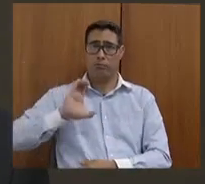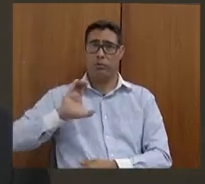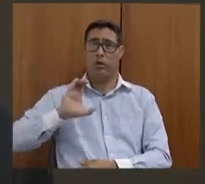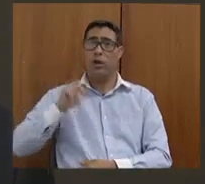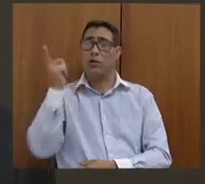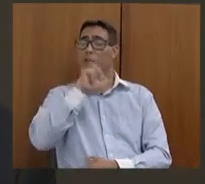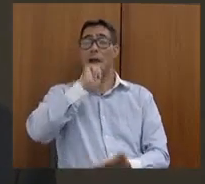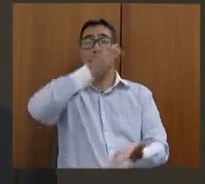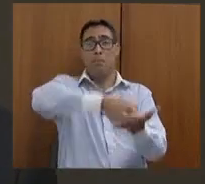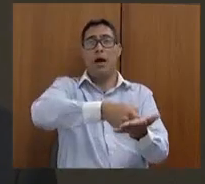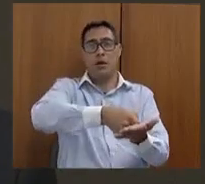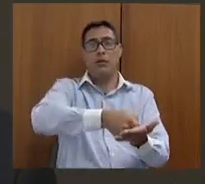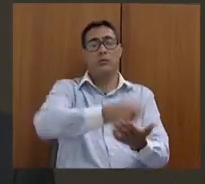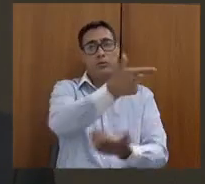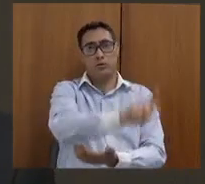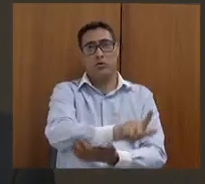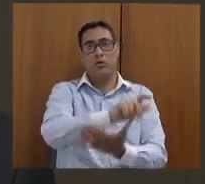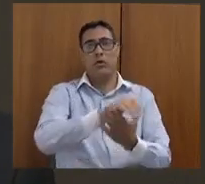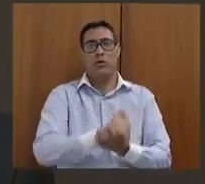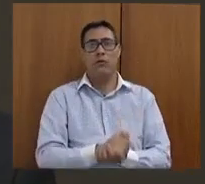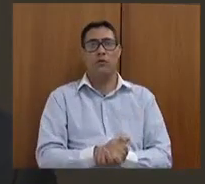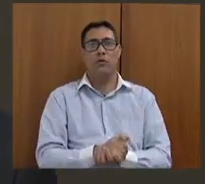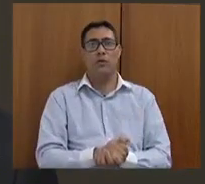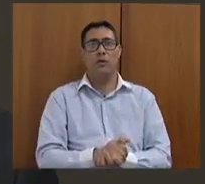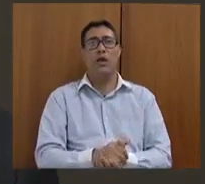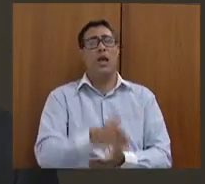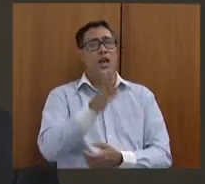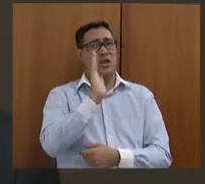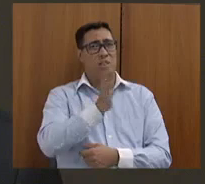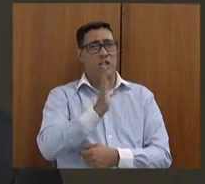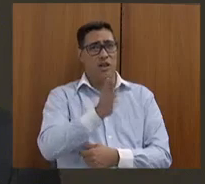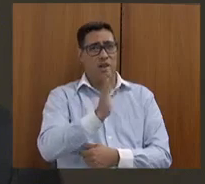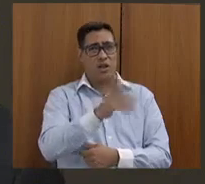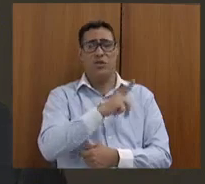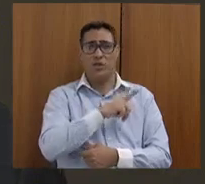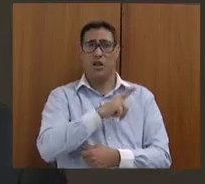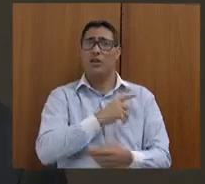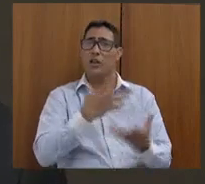dia novamente eu já vivi muitos pagamentos em atraso deputado